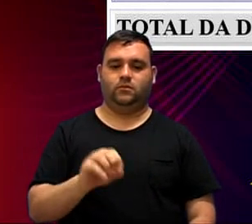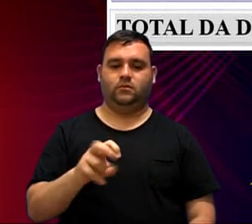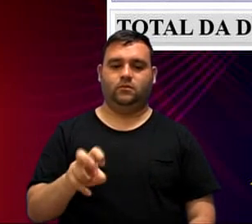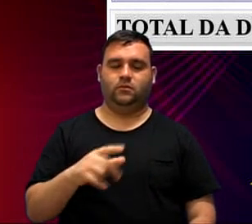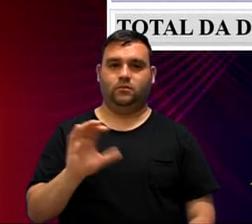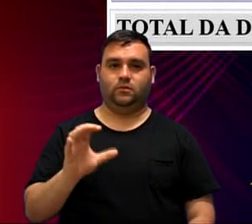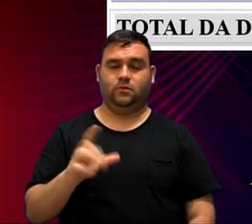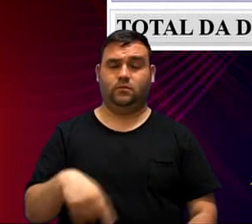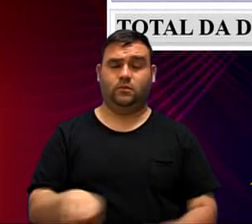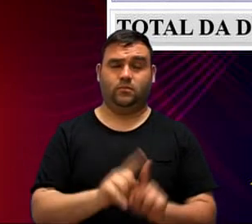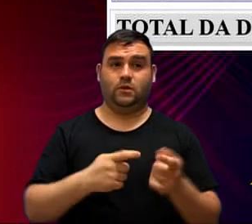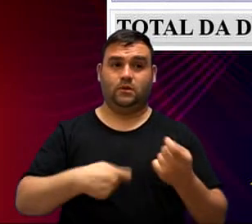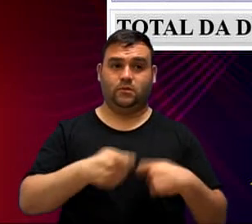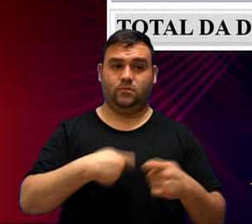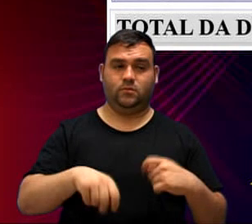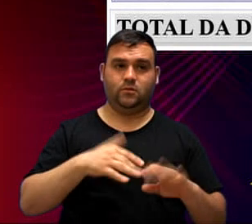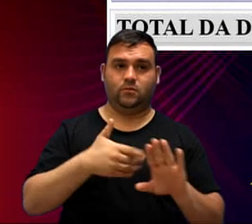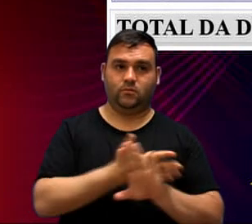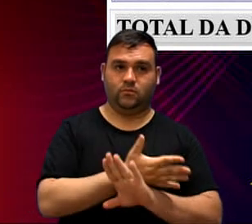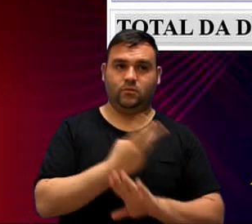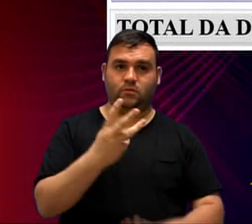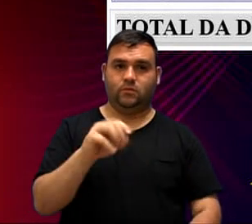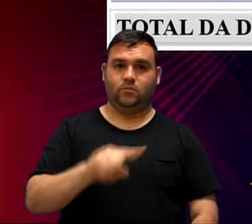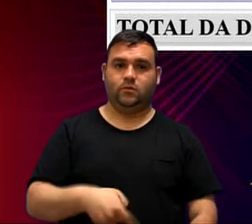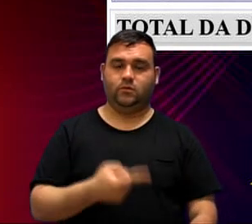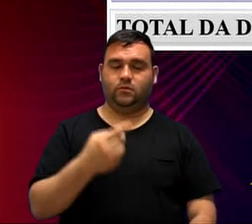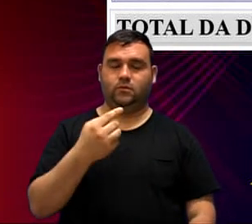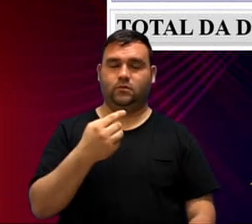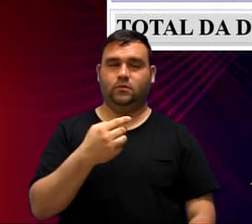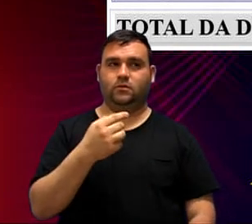R$ 4.573.737,34. Administração indireta de